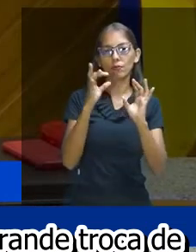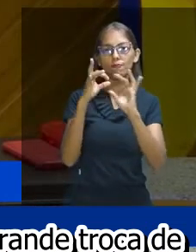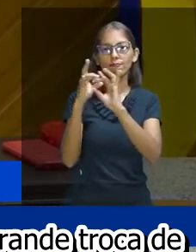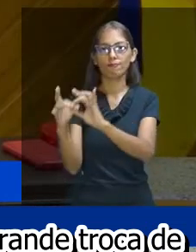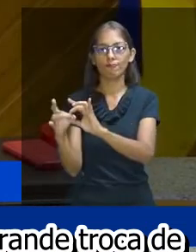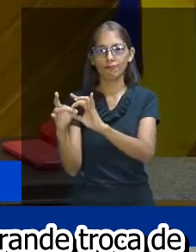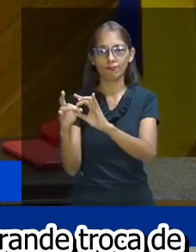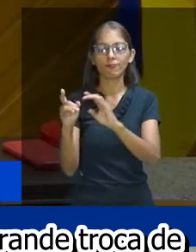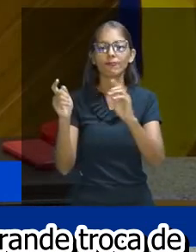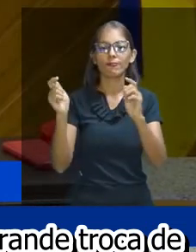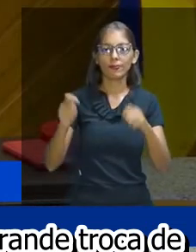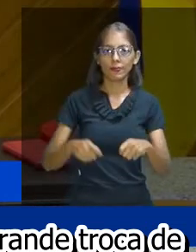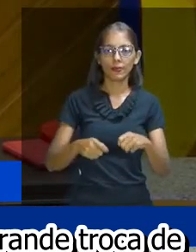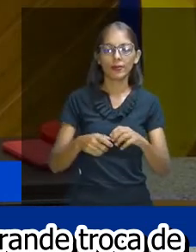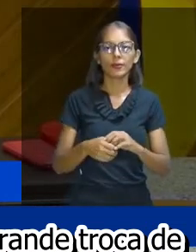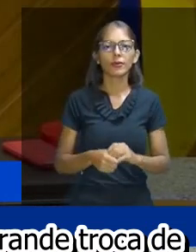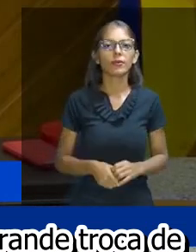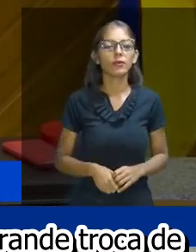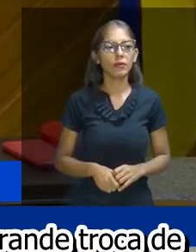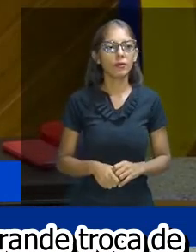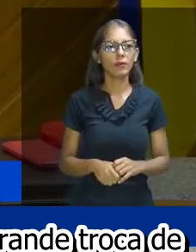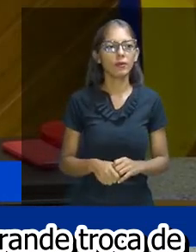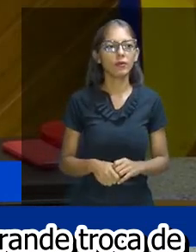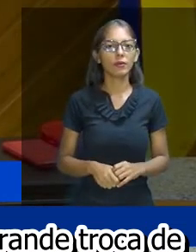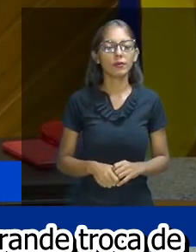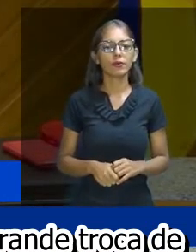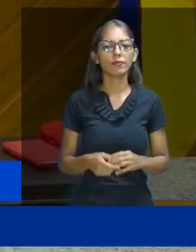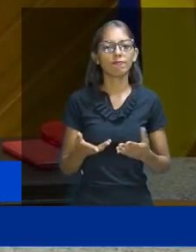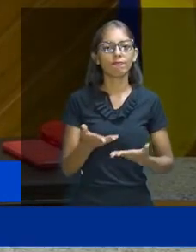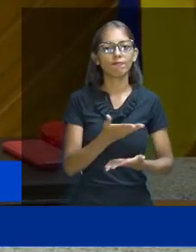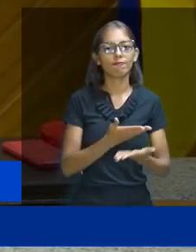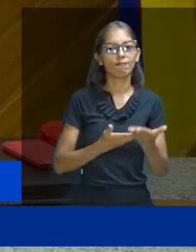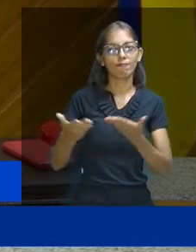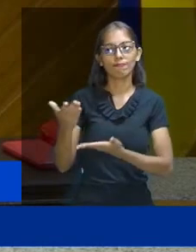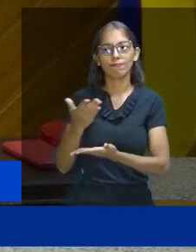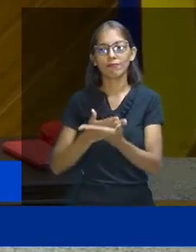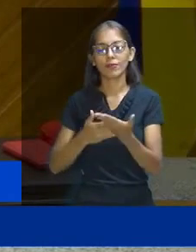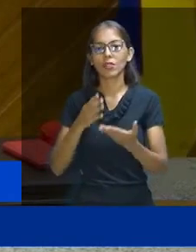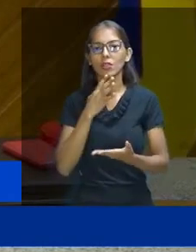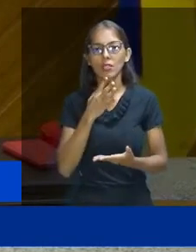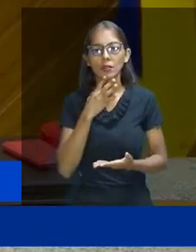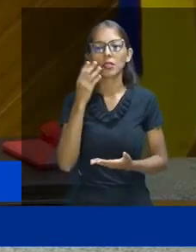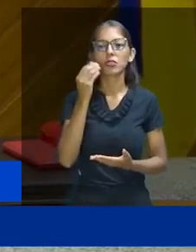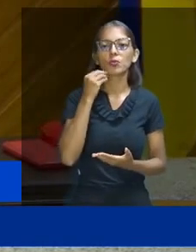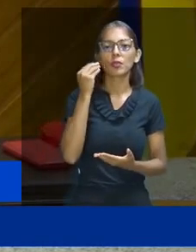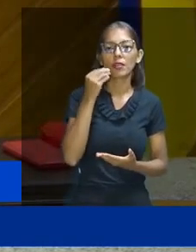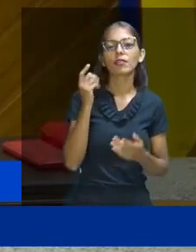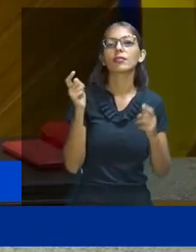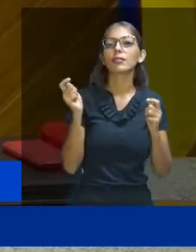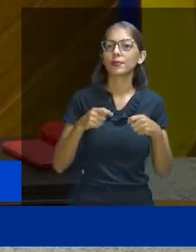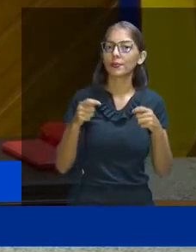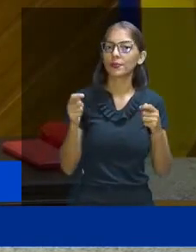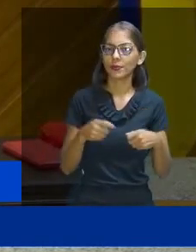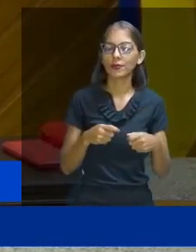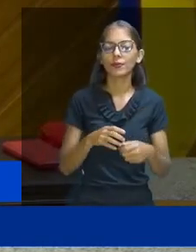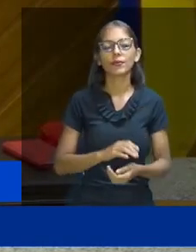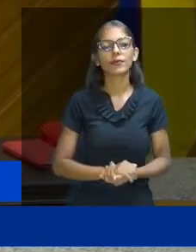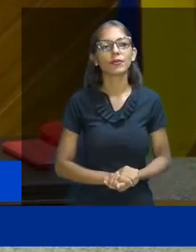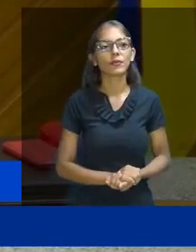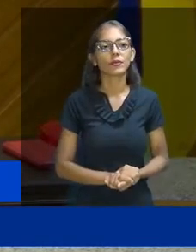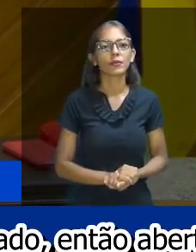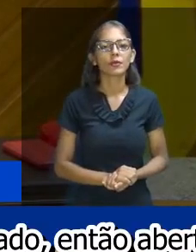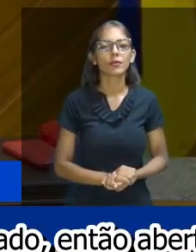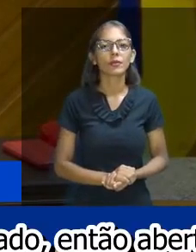e grandes parcerias e grande troca de experiência e conhecimento. Eram essas comunicações, não há